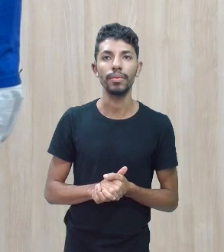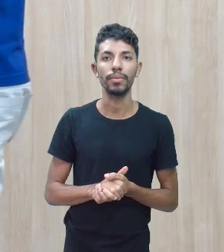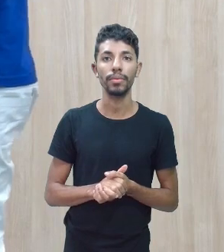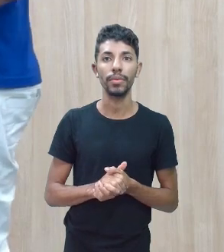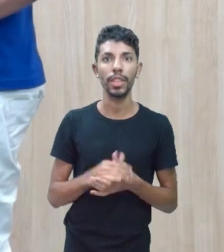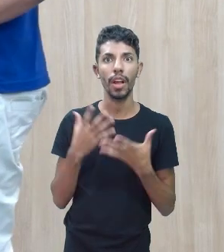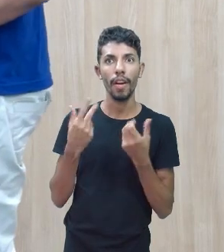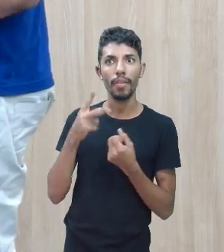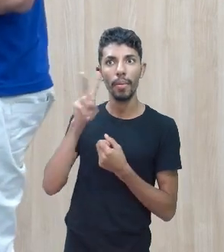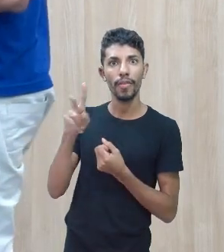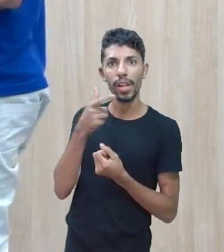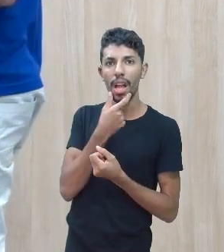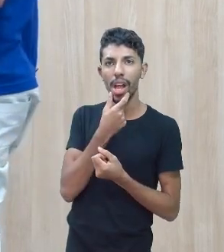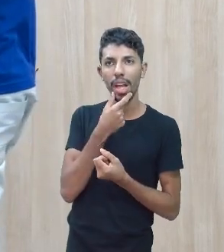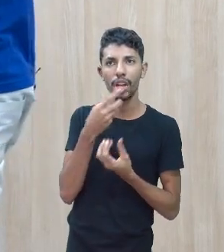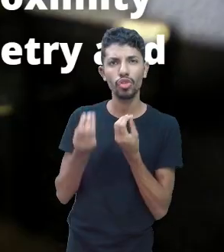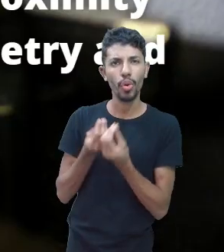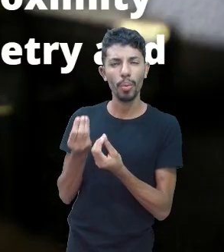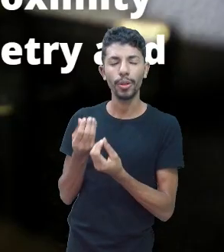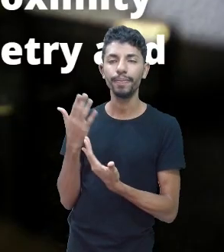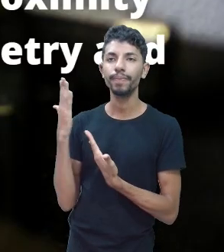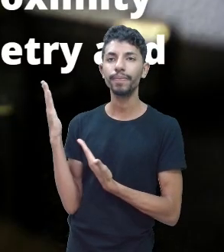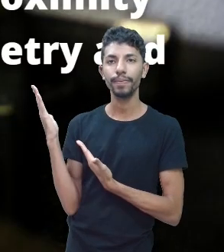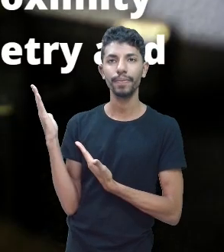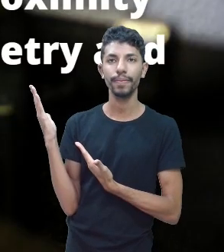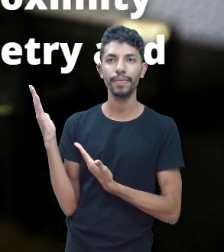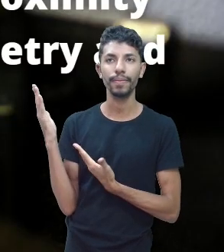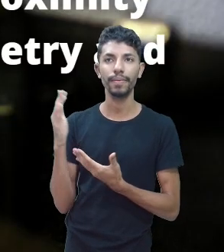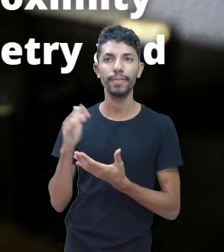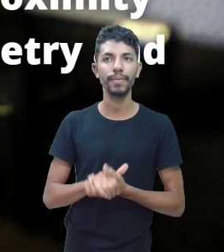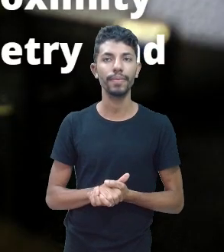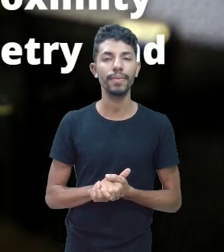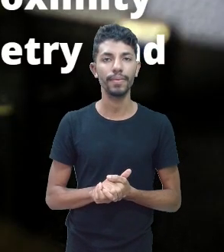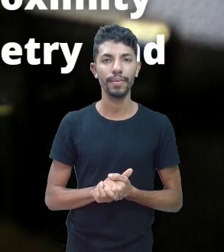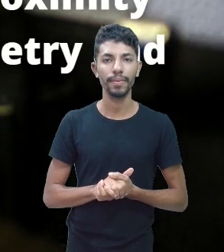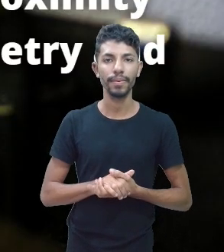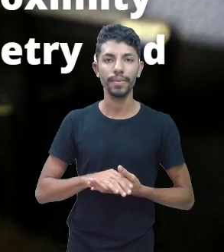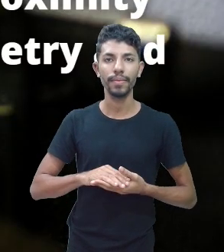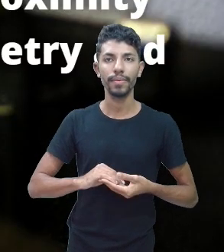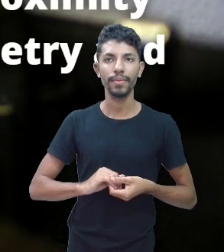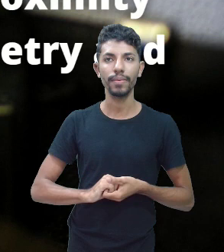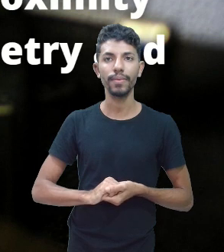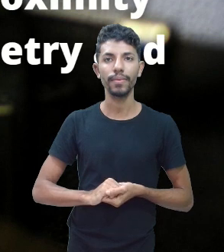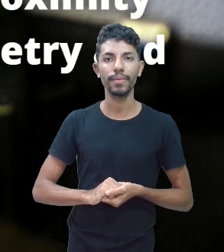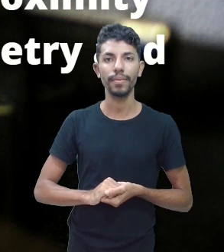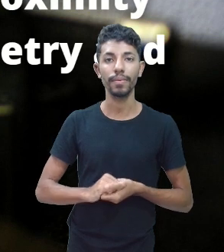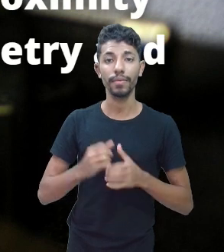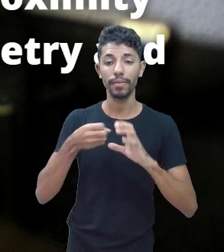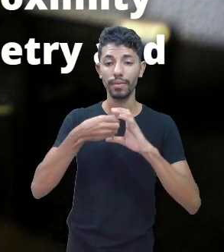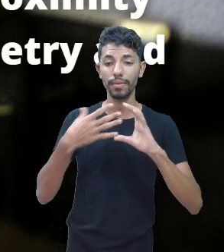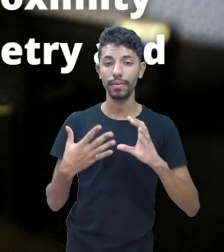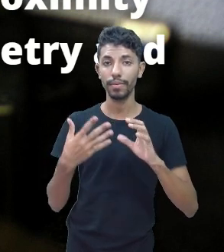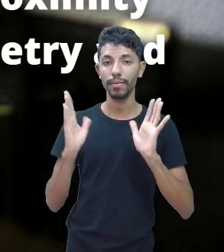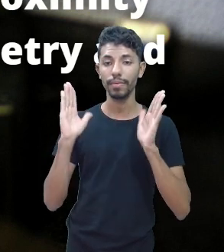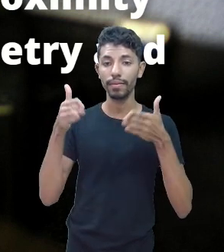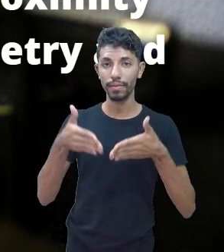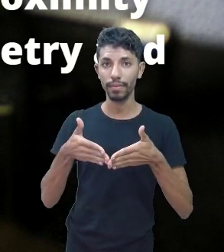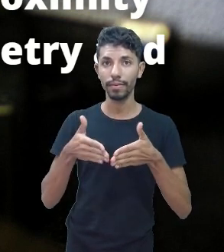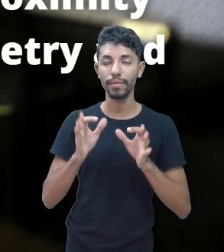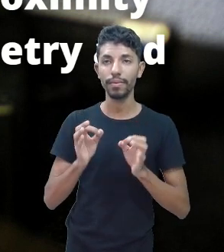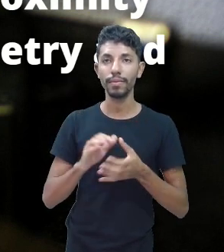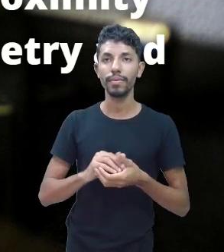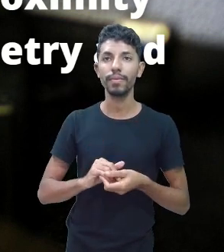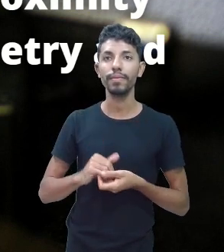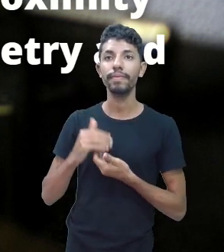Vamos ver isso em inglês para a gente faturar aqui esse vocabulário, pessoal. Ó, specific features, ou seja, características específicas. Como eu falei, ó,